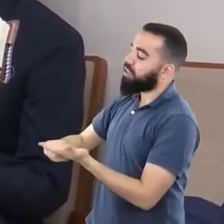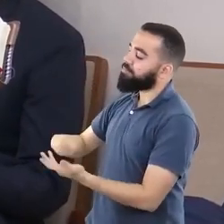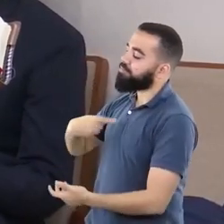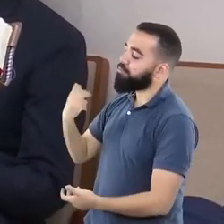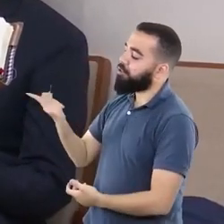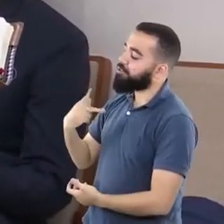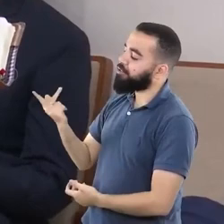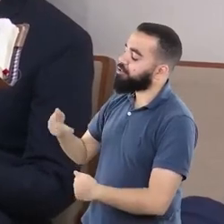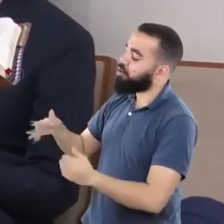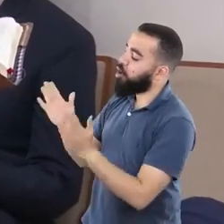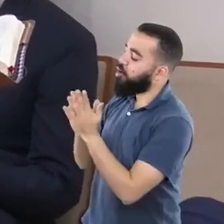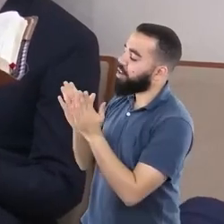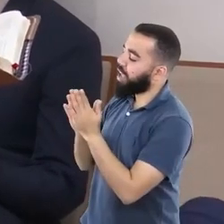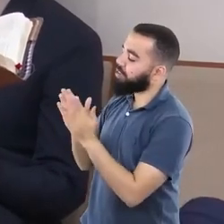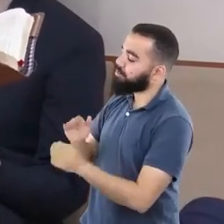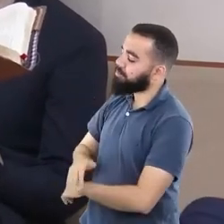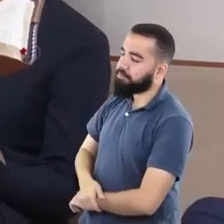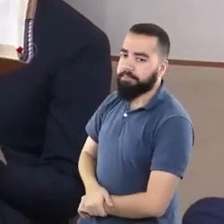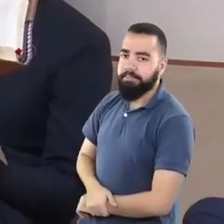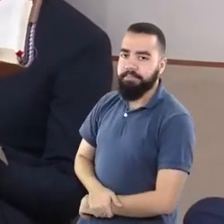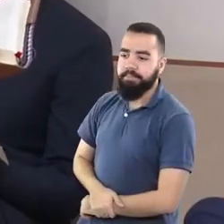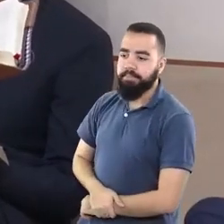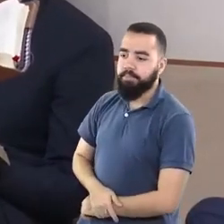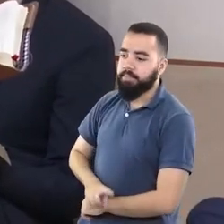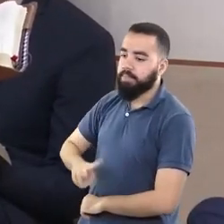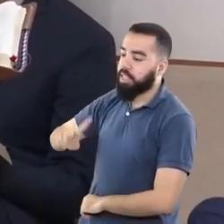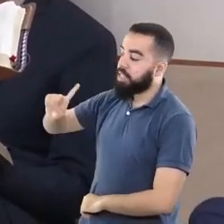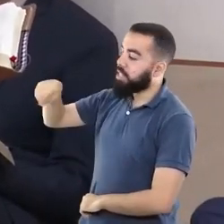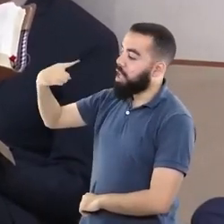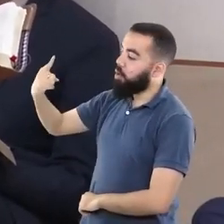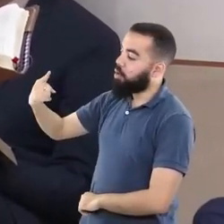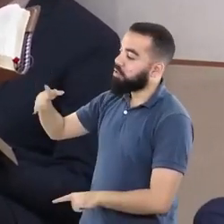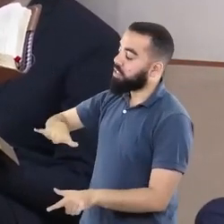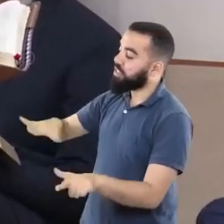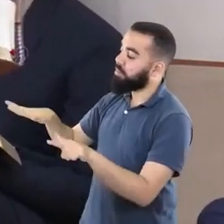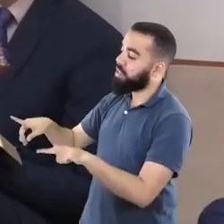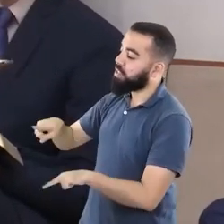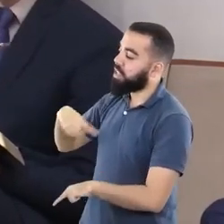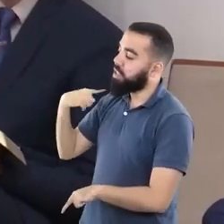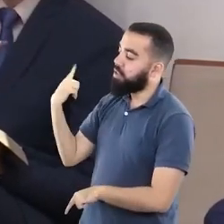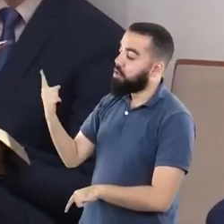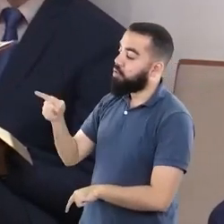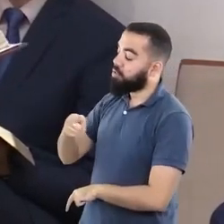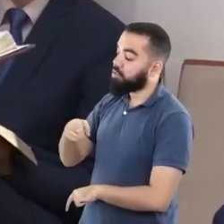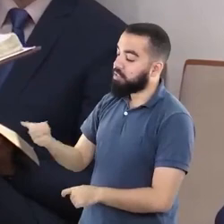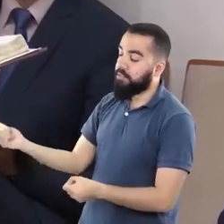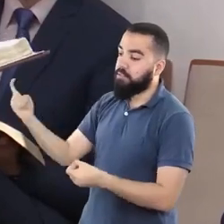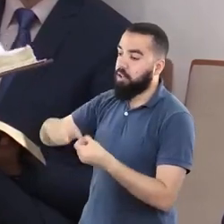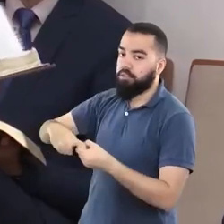semana. Na próxima segunda você volta aqui. Conexão com Deus.